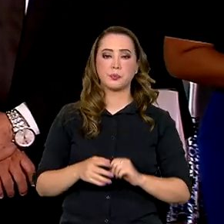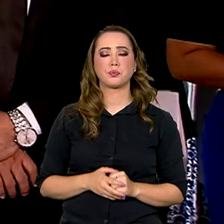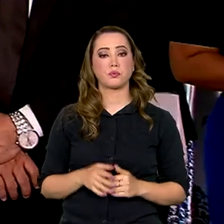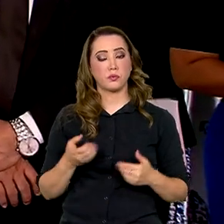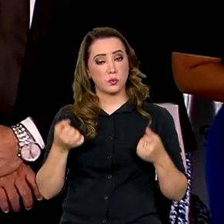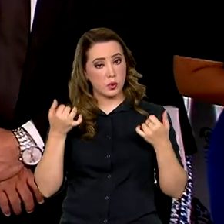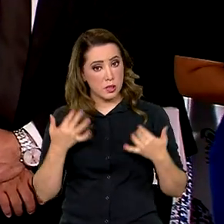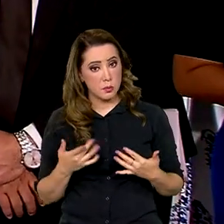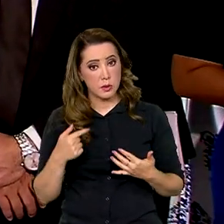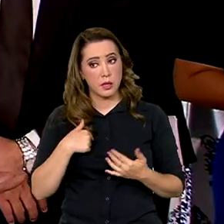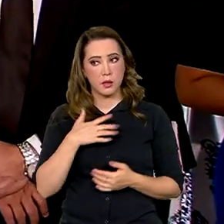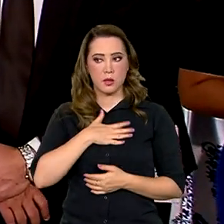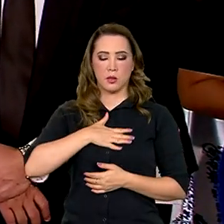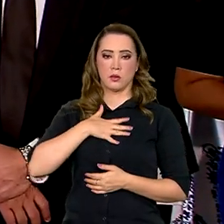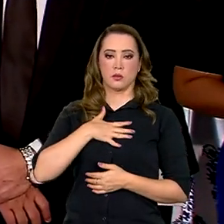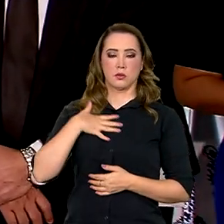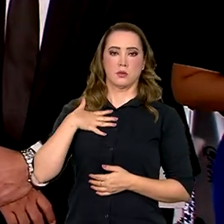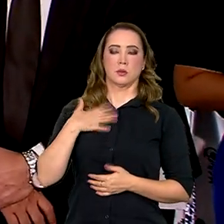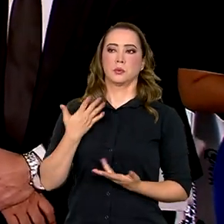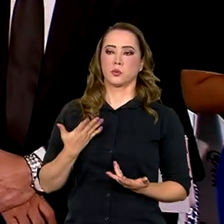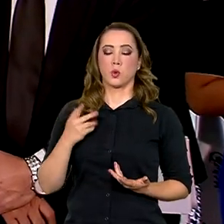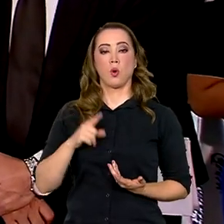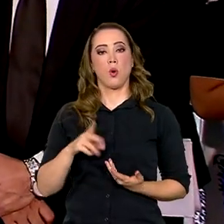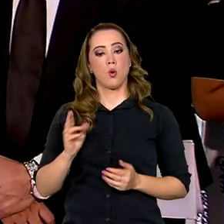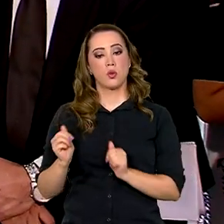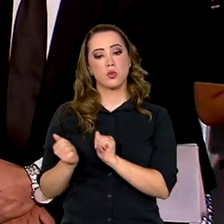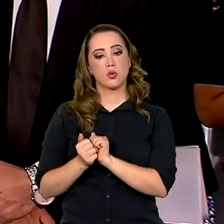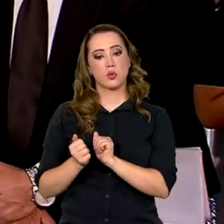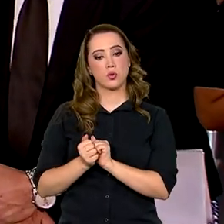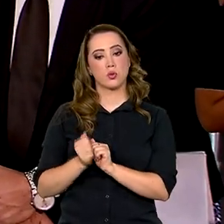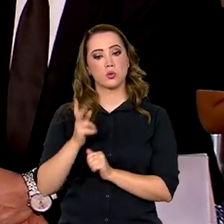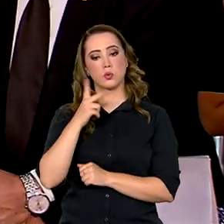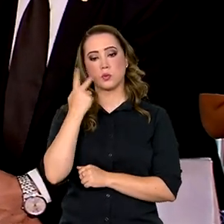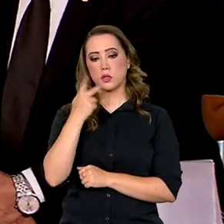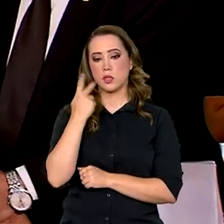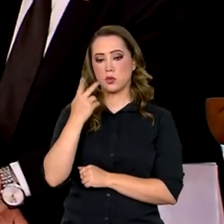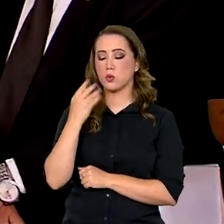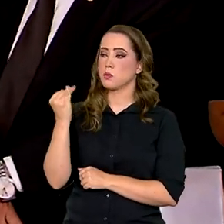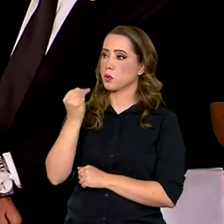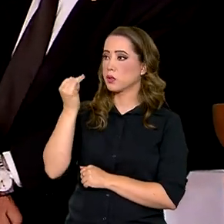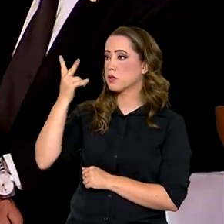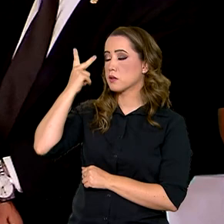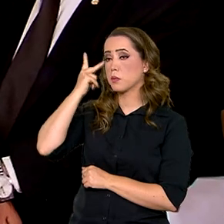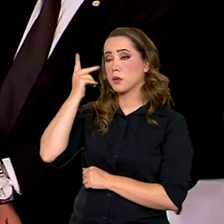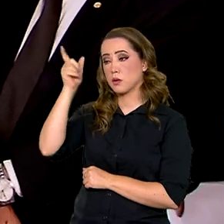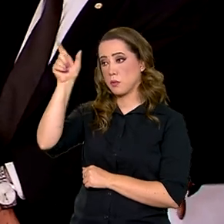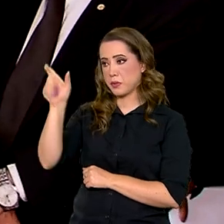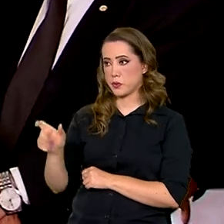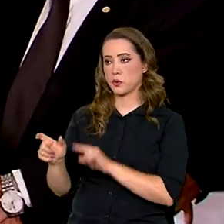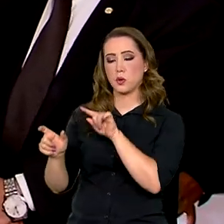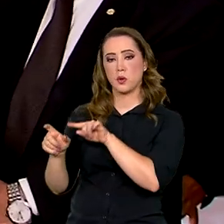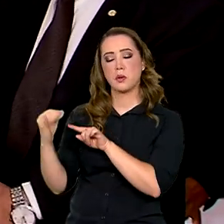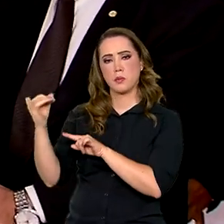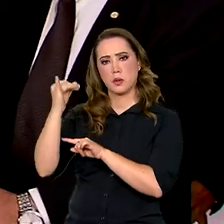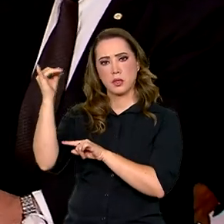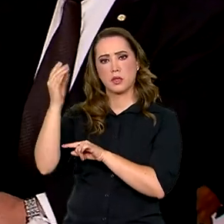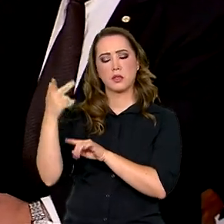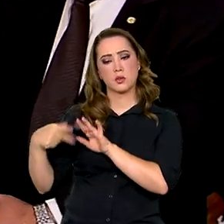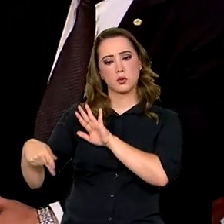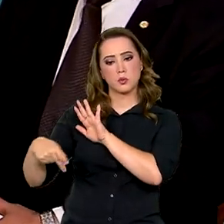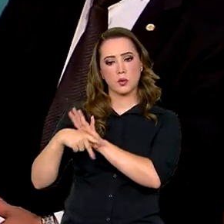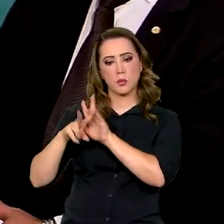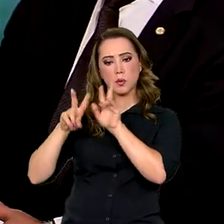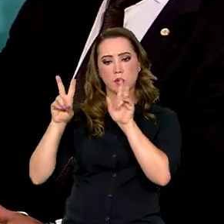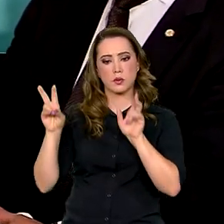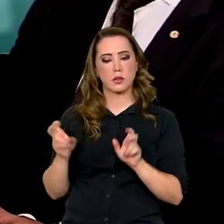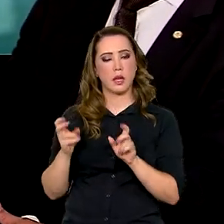dizer que uma satisfação imensa está ao lado de um dos grandes políticos do Estado de São Paulo um personagem vivo do que